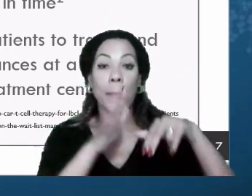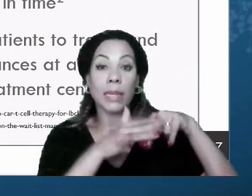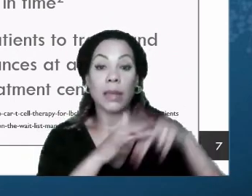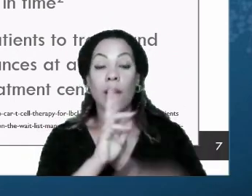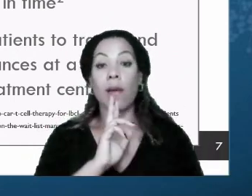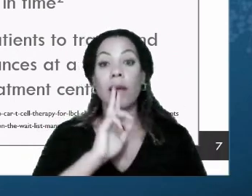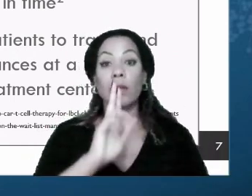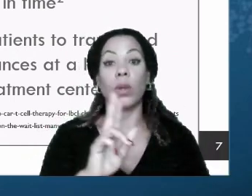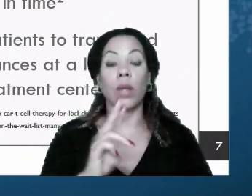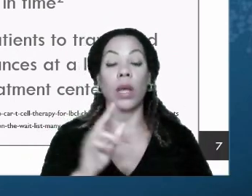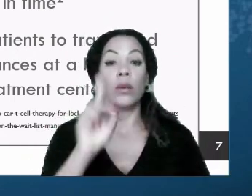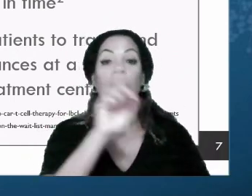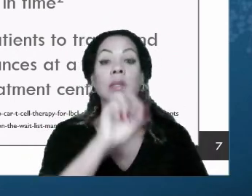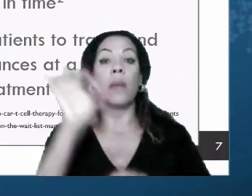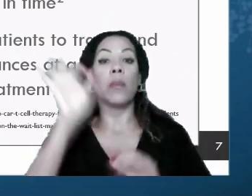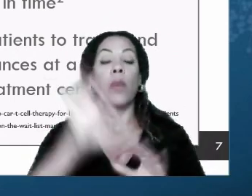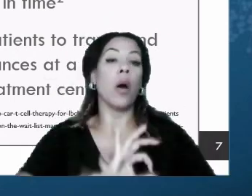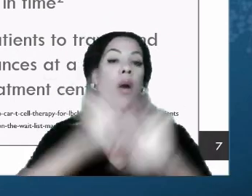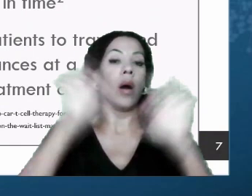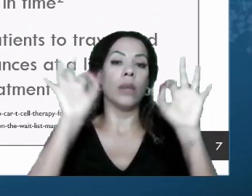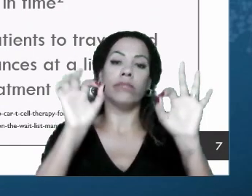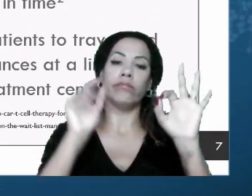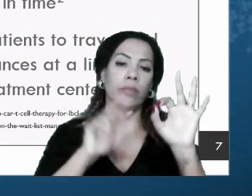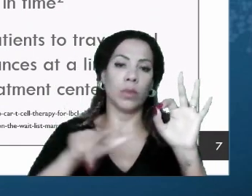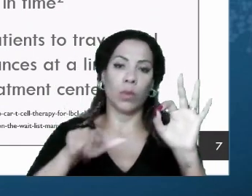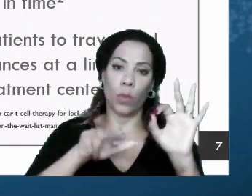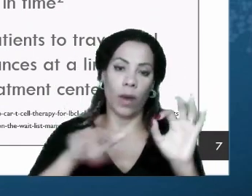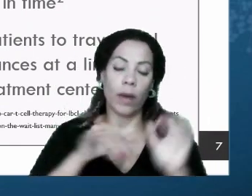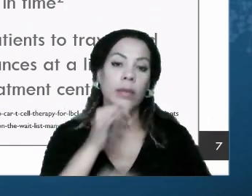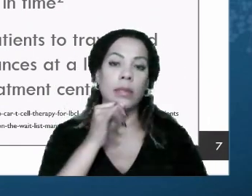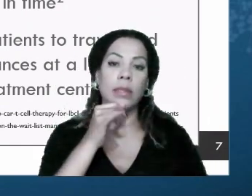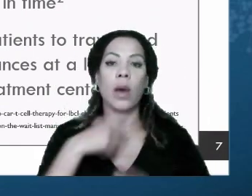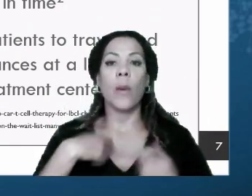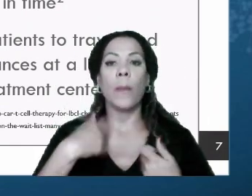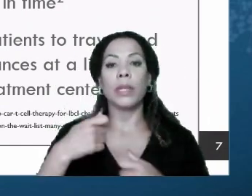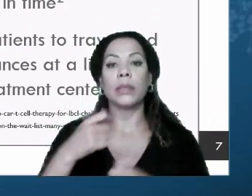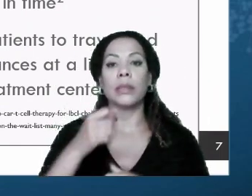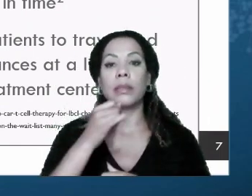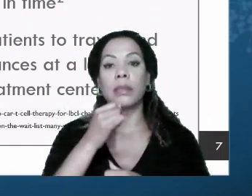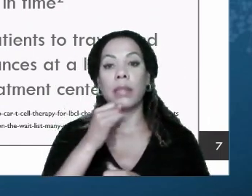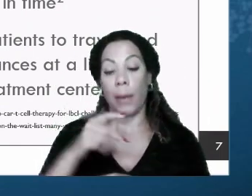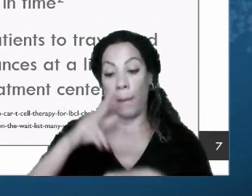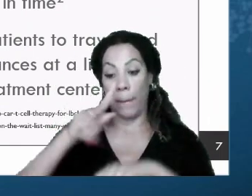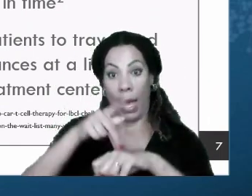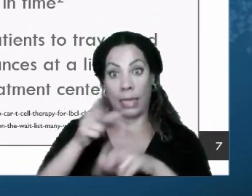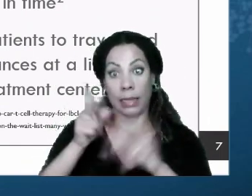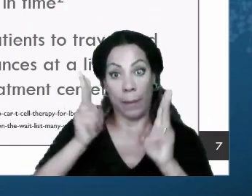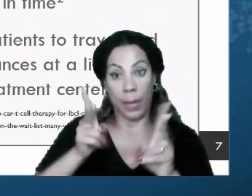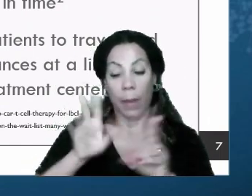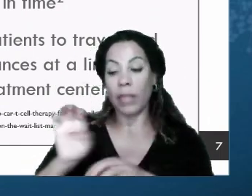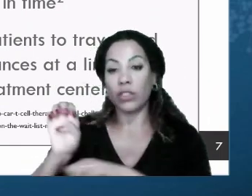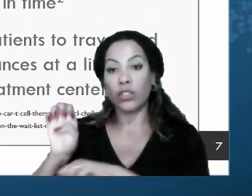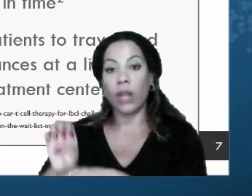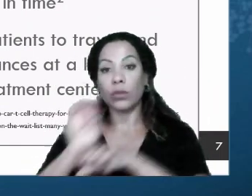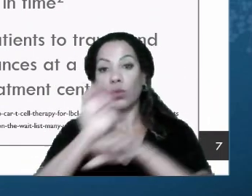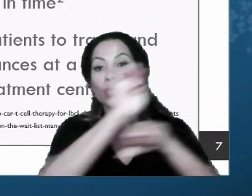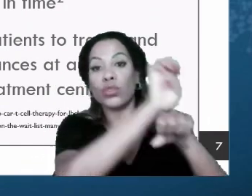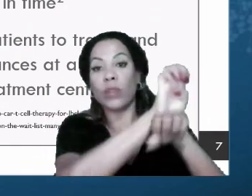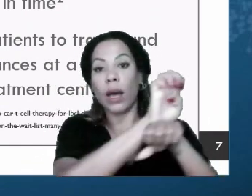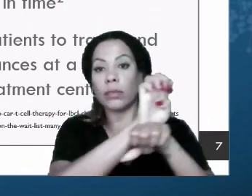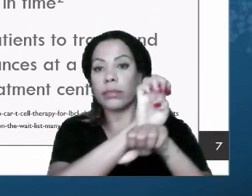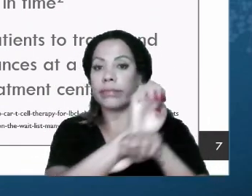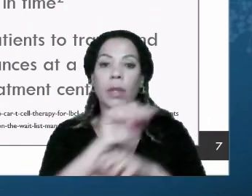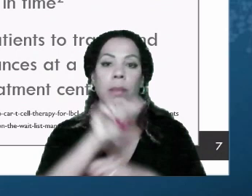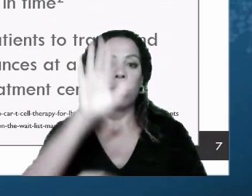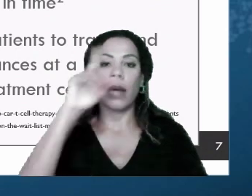você tem, por exemplo, que passar de um estado para o outro dentro do mesmo país, isso dificulta o acesso